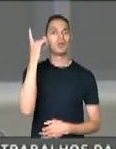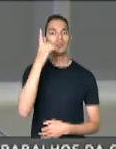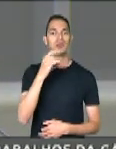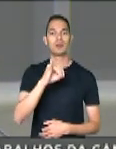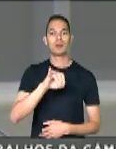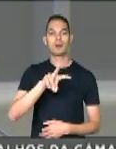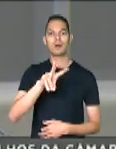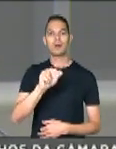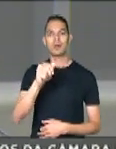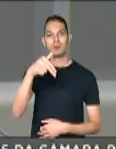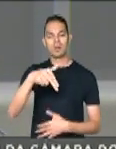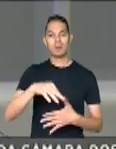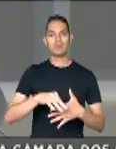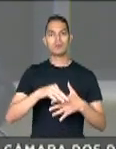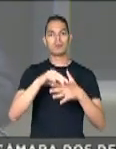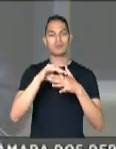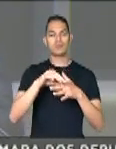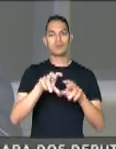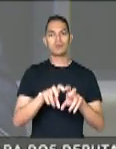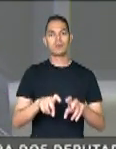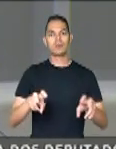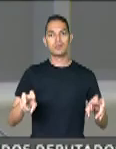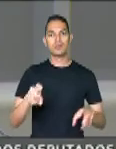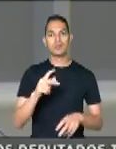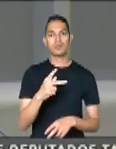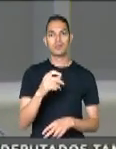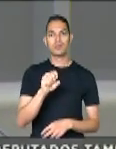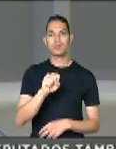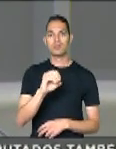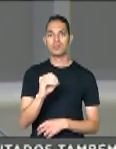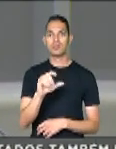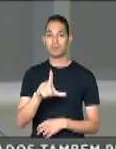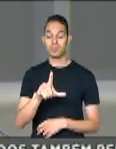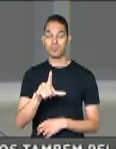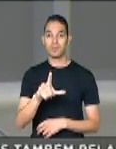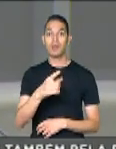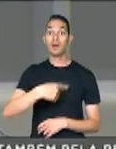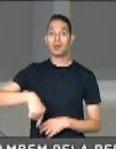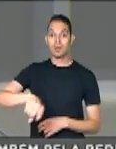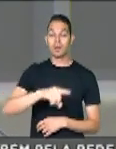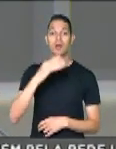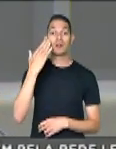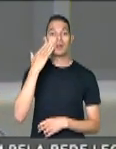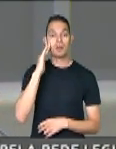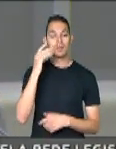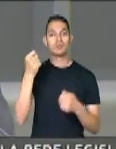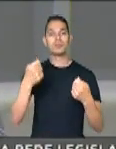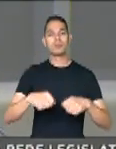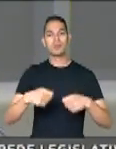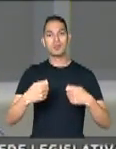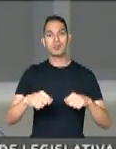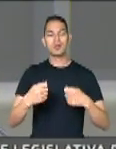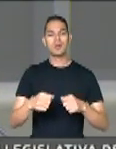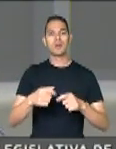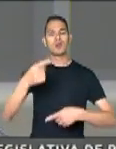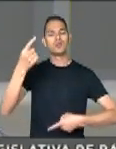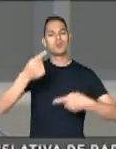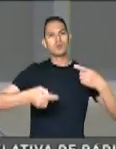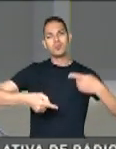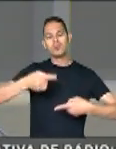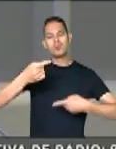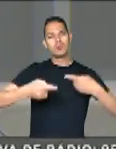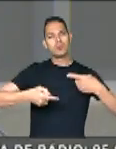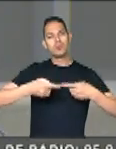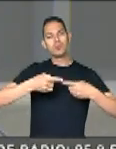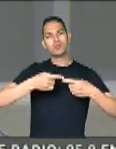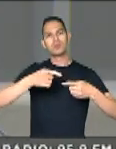Valente, líder da bancada do PSOL. Nós entendemos que precisamos de um amplo debate sobre